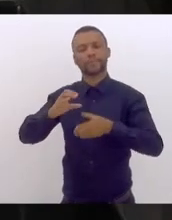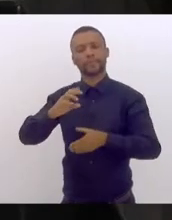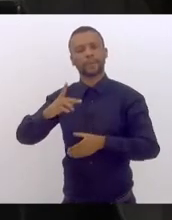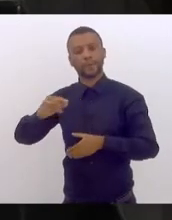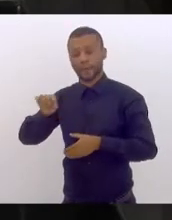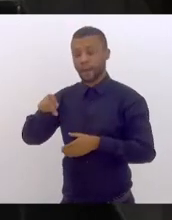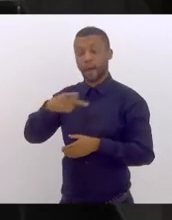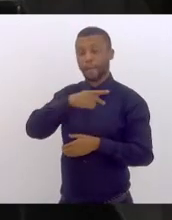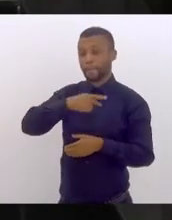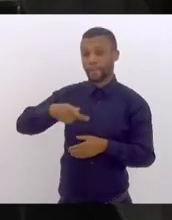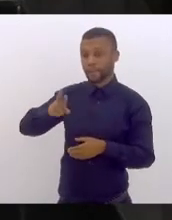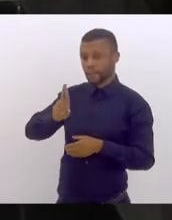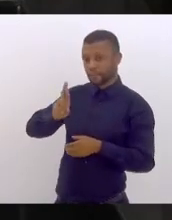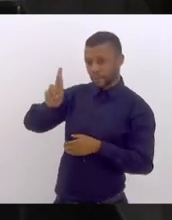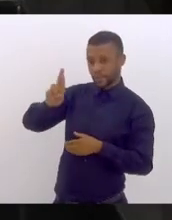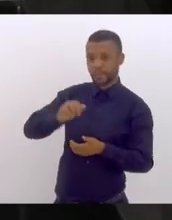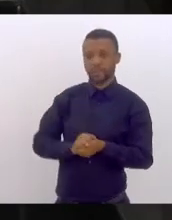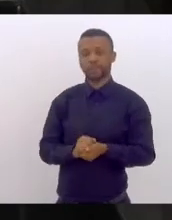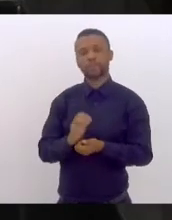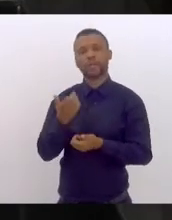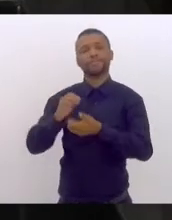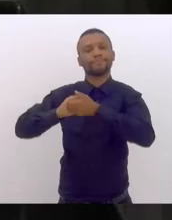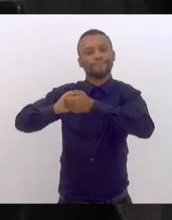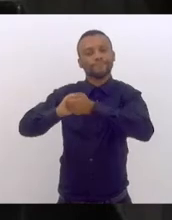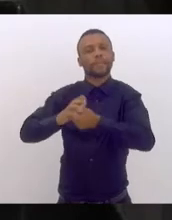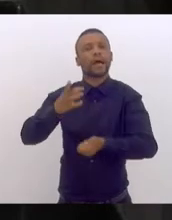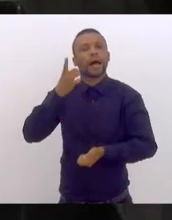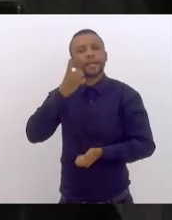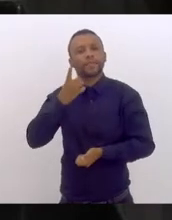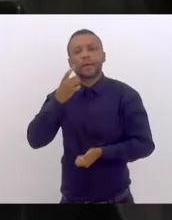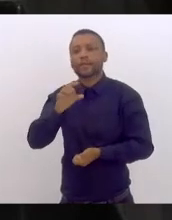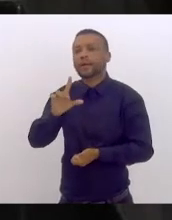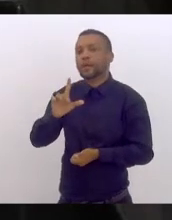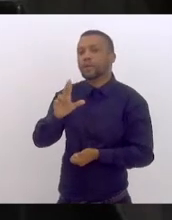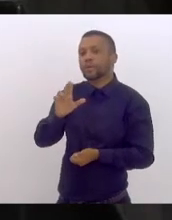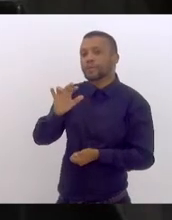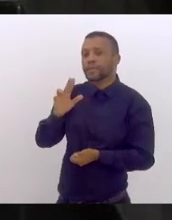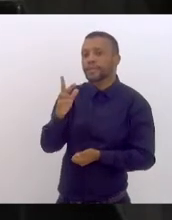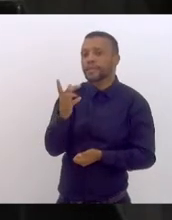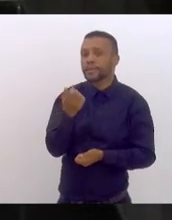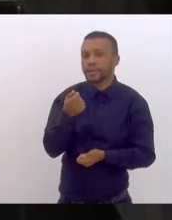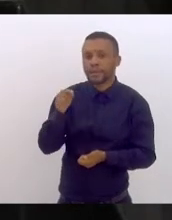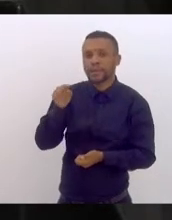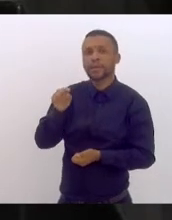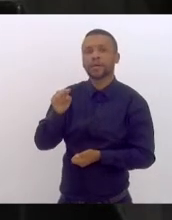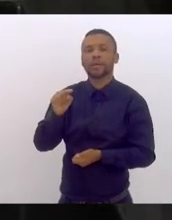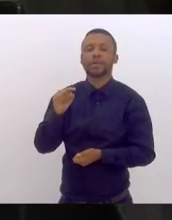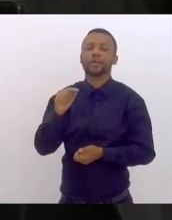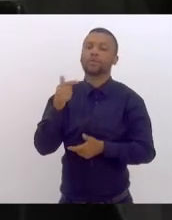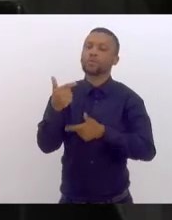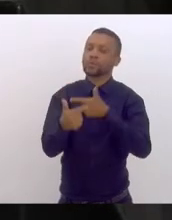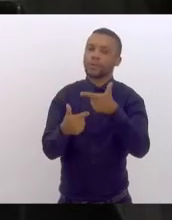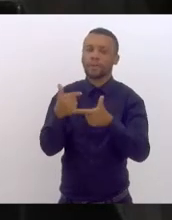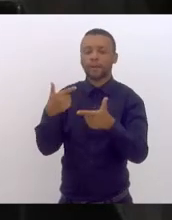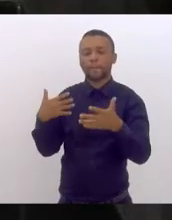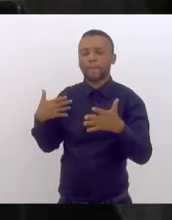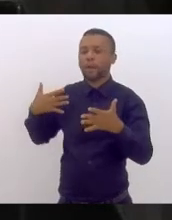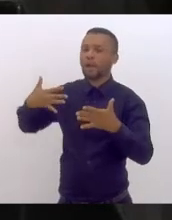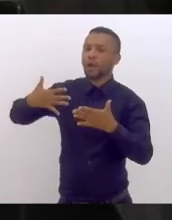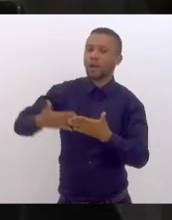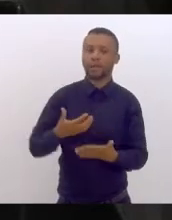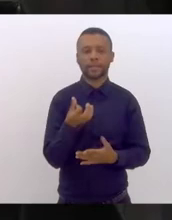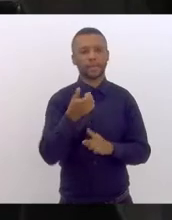Preside a CPI naquela que complementar especialmente a Lucinha e os nossos trabalhos ao longo de seis meses